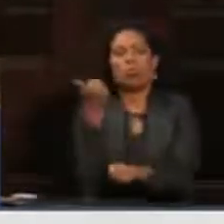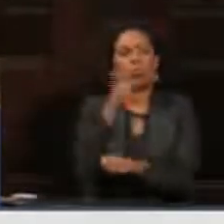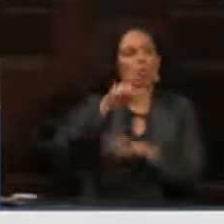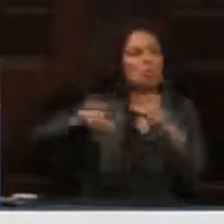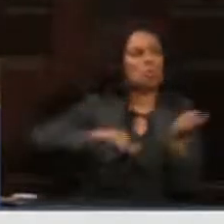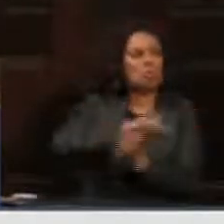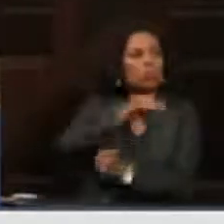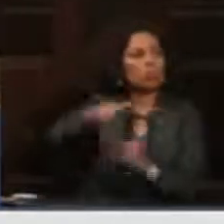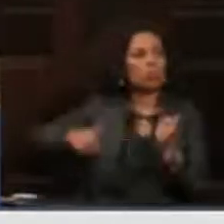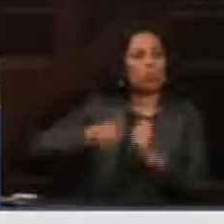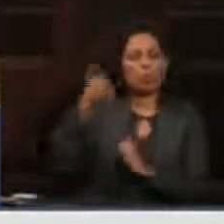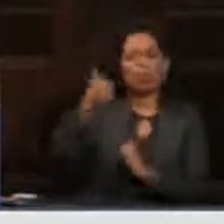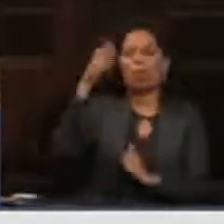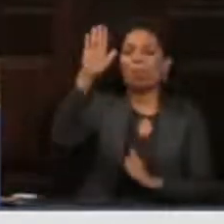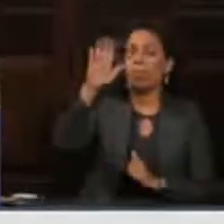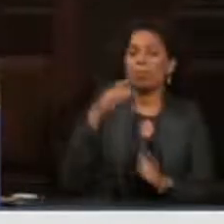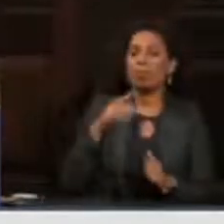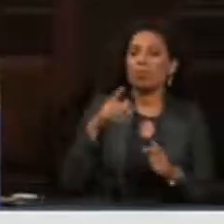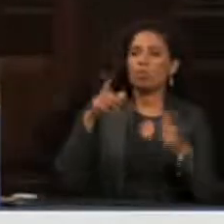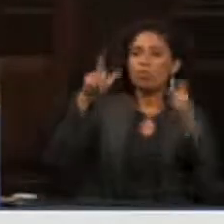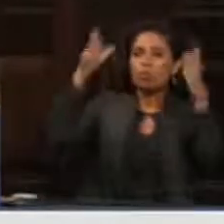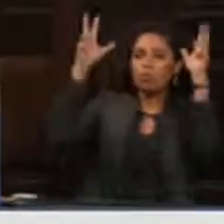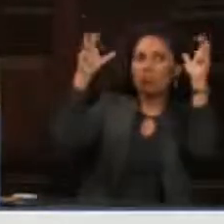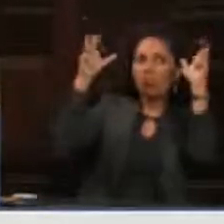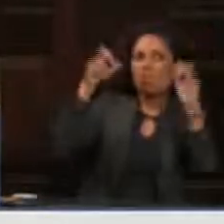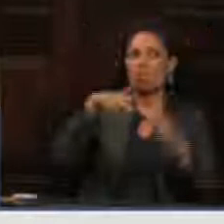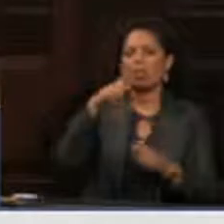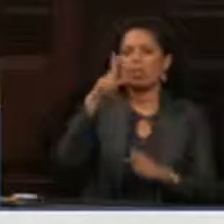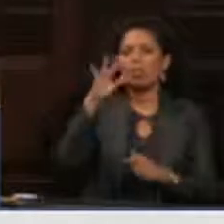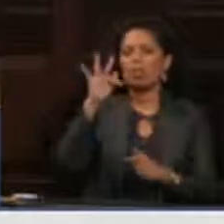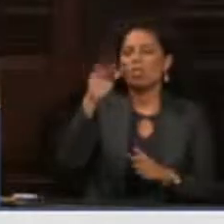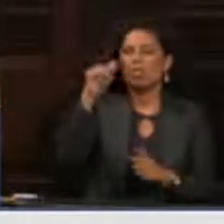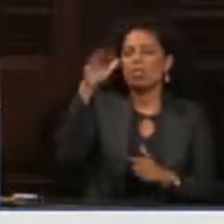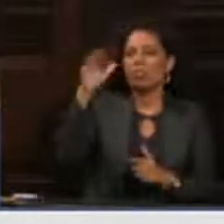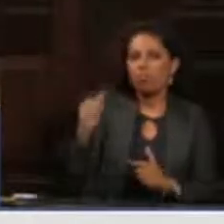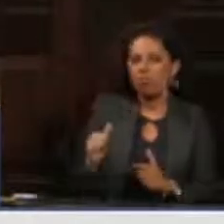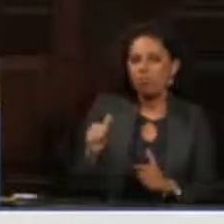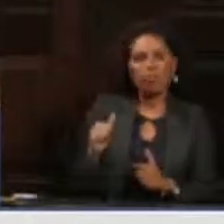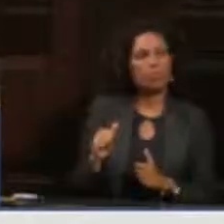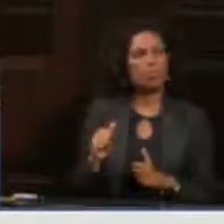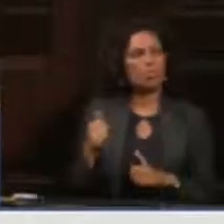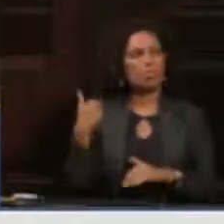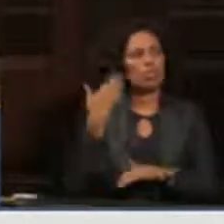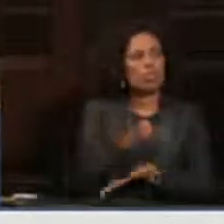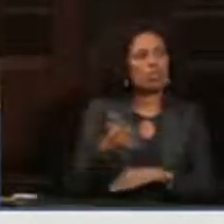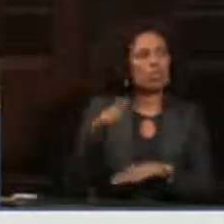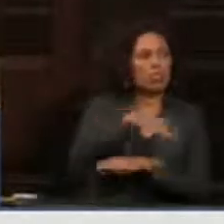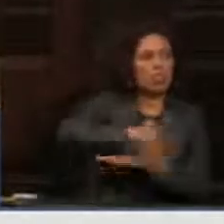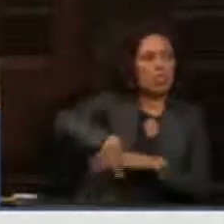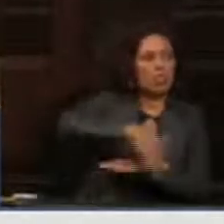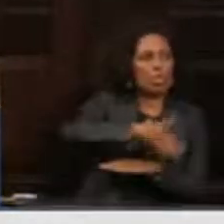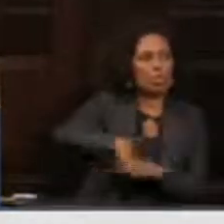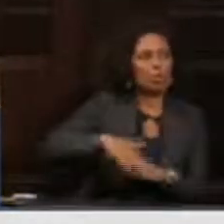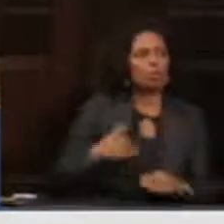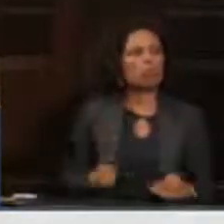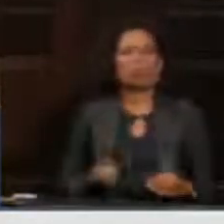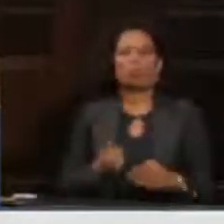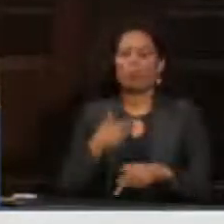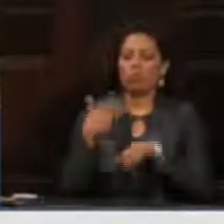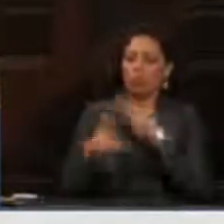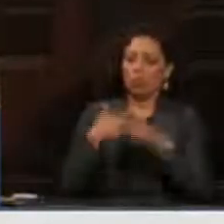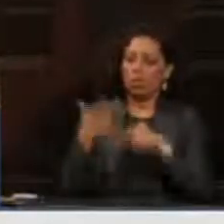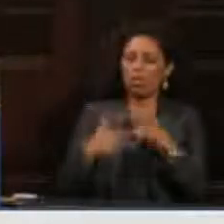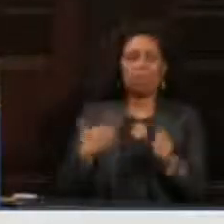tal padrão FIFA, que levou milhões de pessoas às ruas em 2013, como um dos fatores